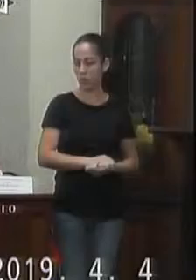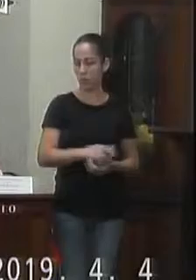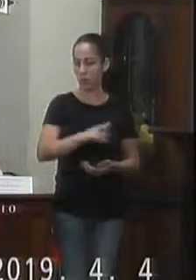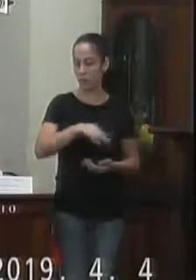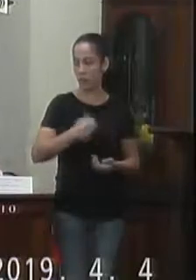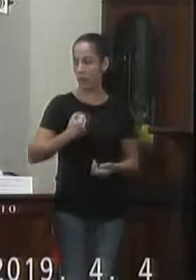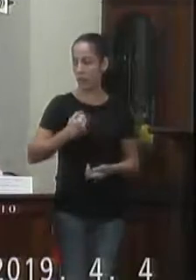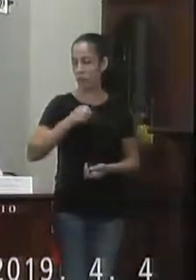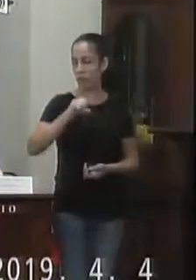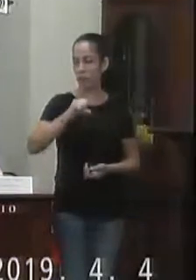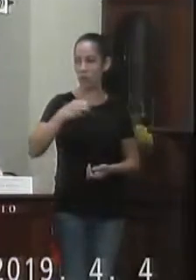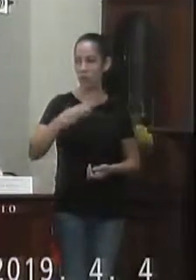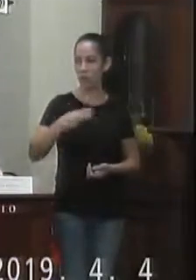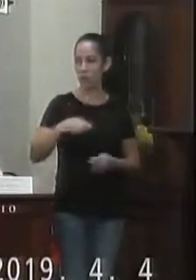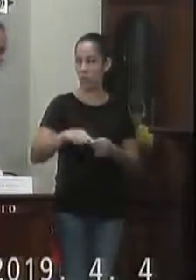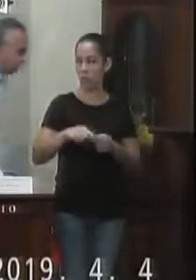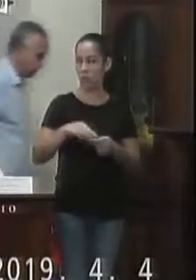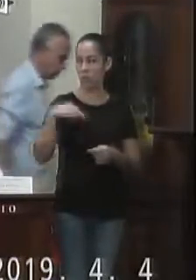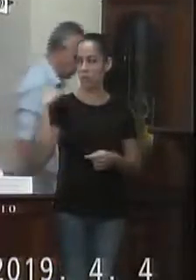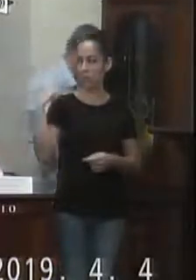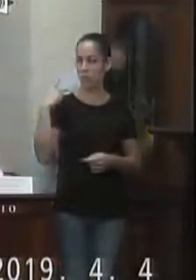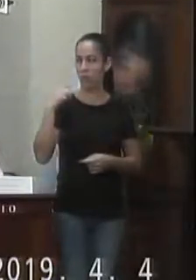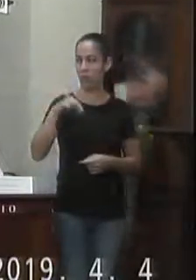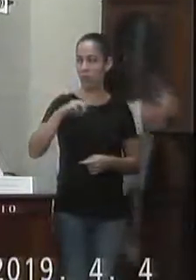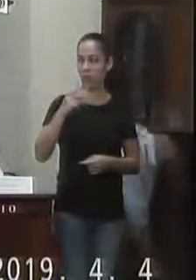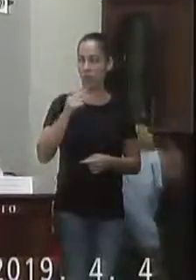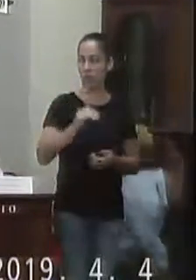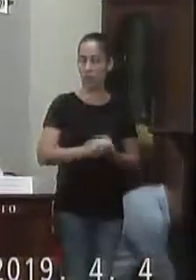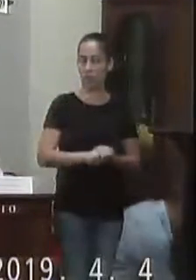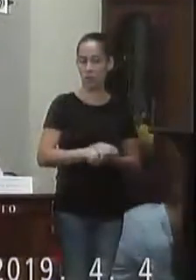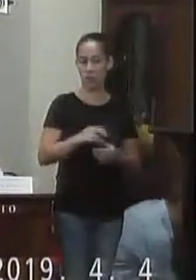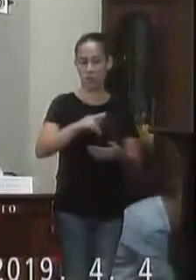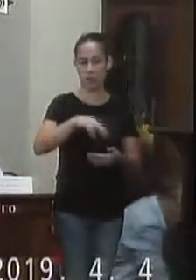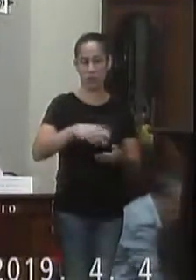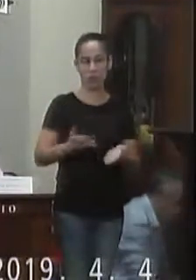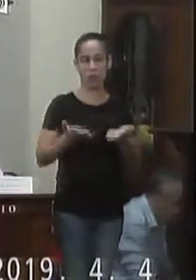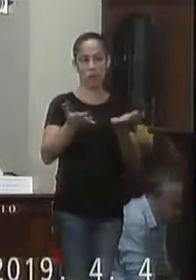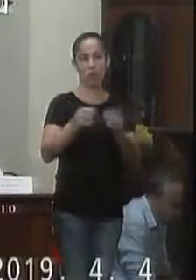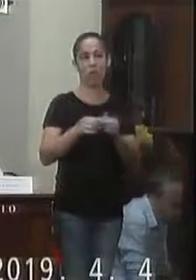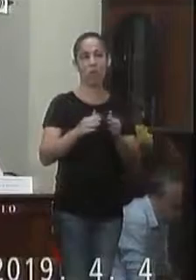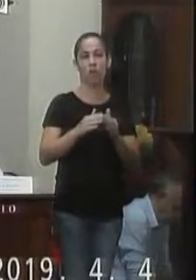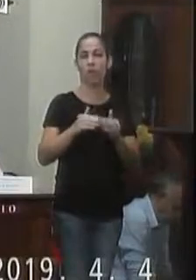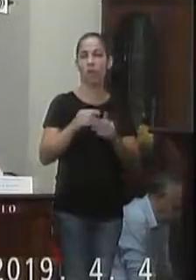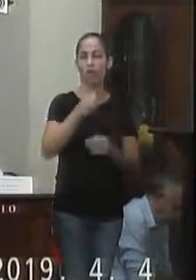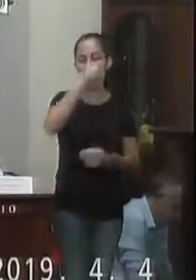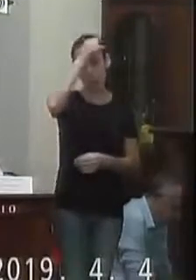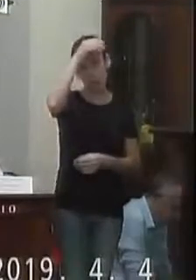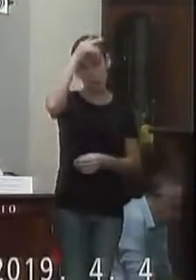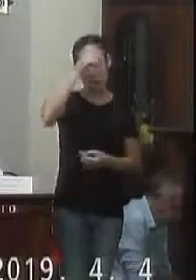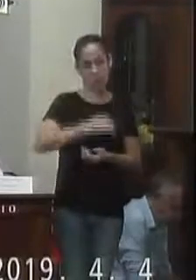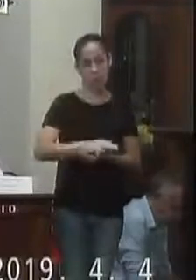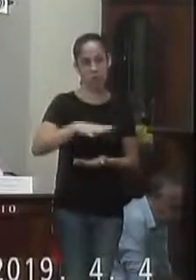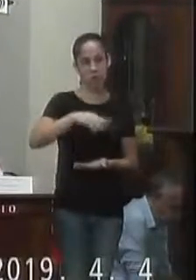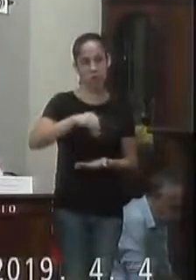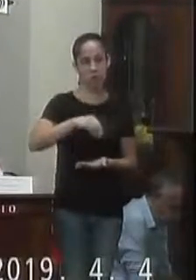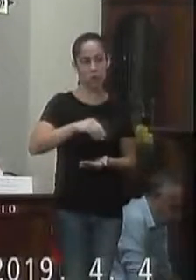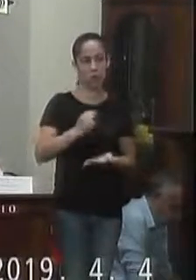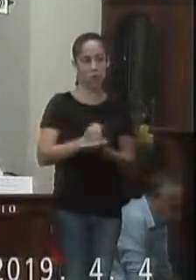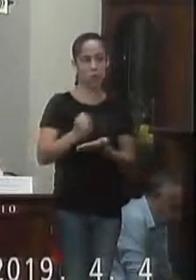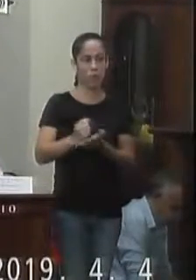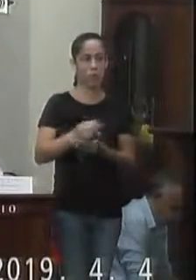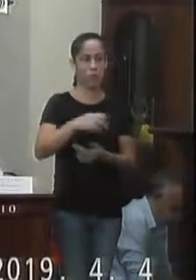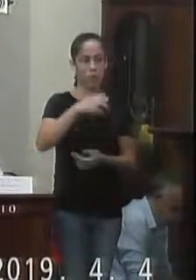Requerimento 93 também é da vereadora Michele Cabral. Ela encaminha o requerimento solicitando ao prefeito a cópia do